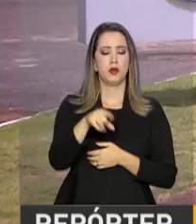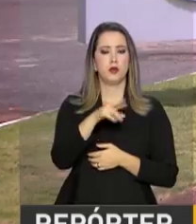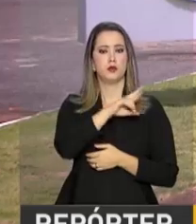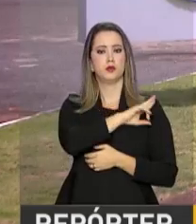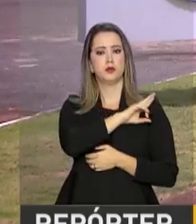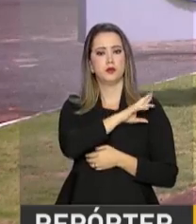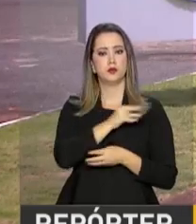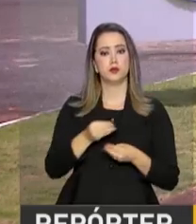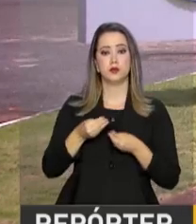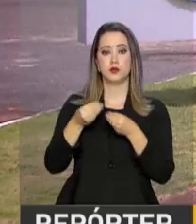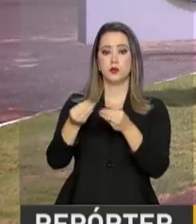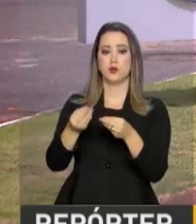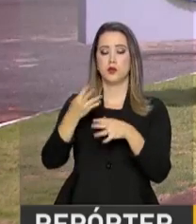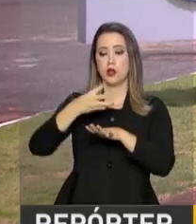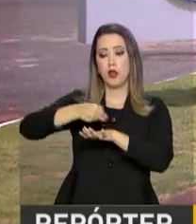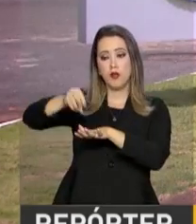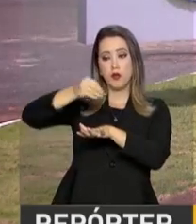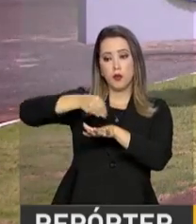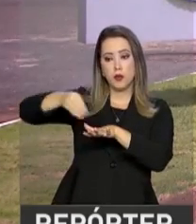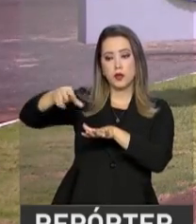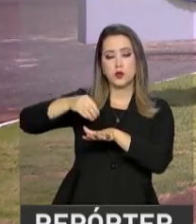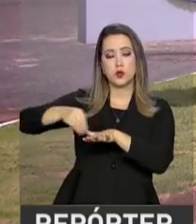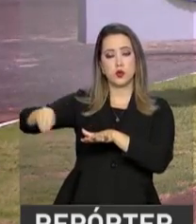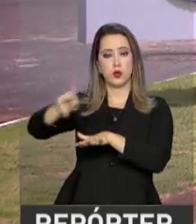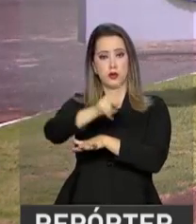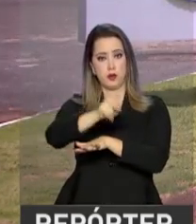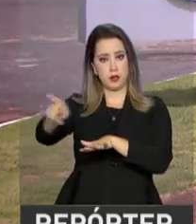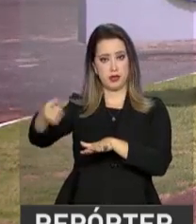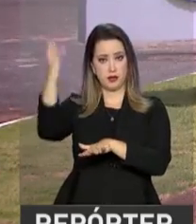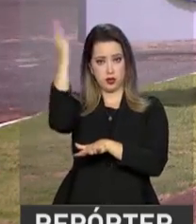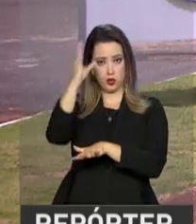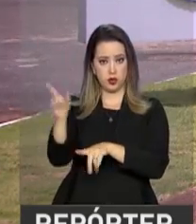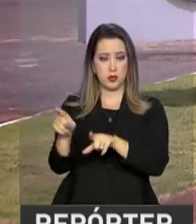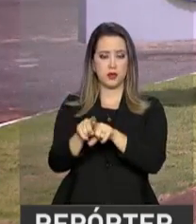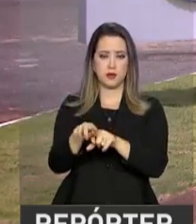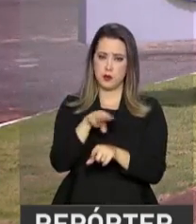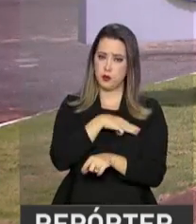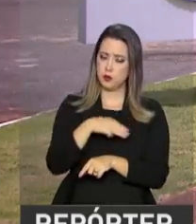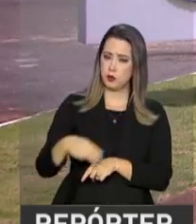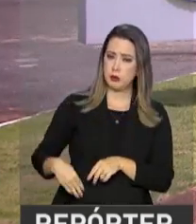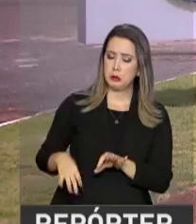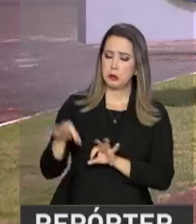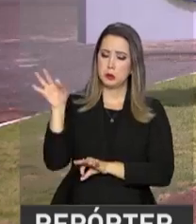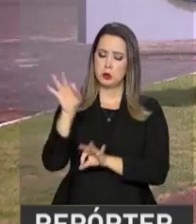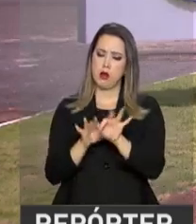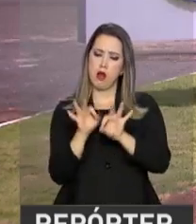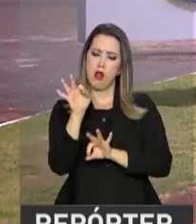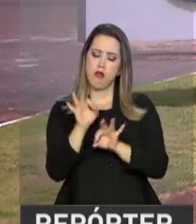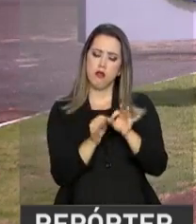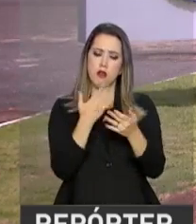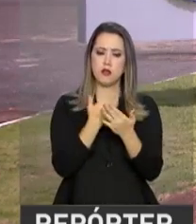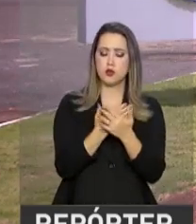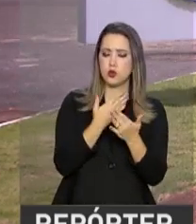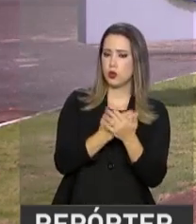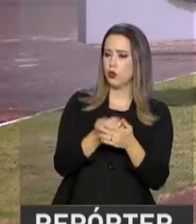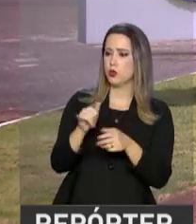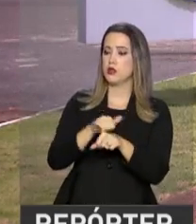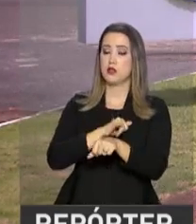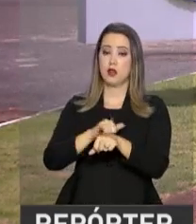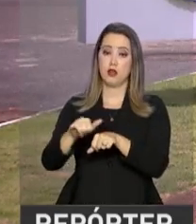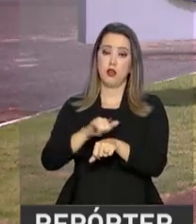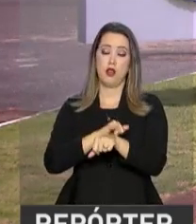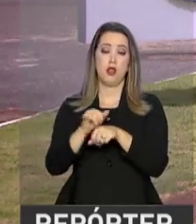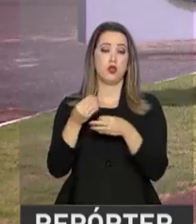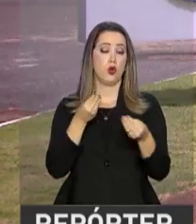por fornecer o presidente da república e os ministros de estado informações e análises estratégicas necessárias para o processo